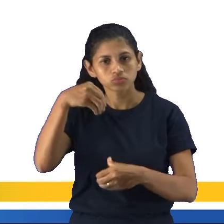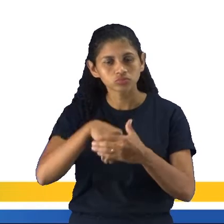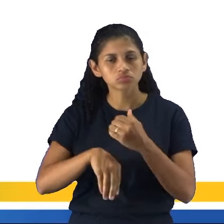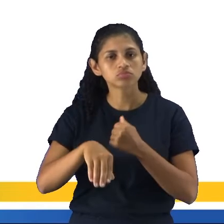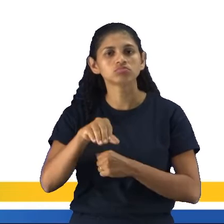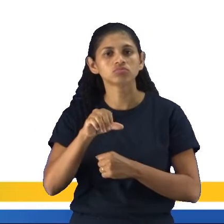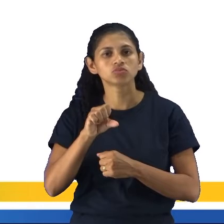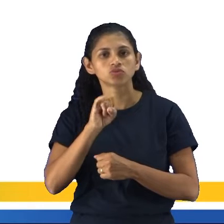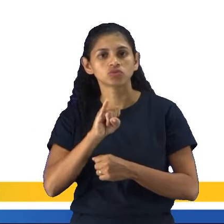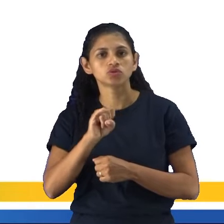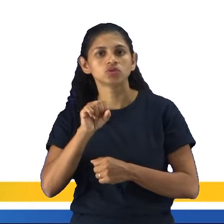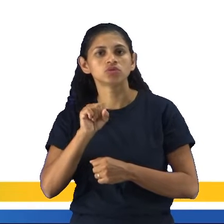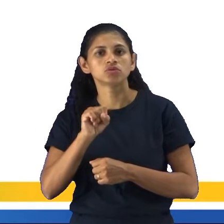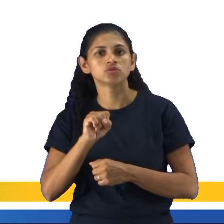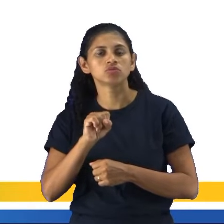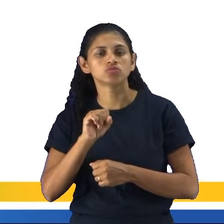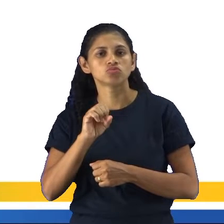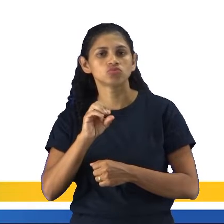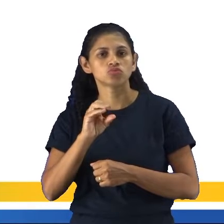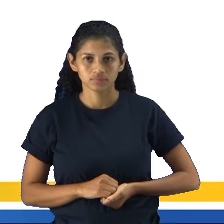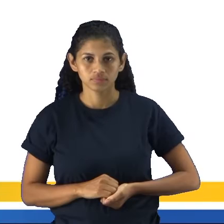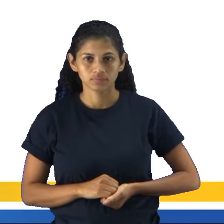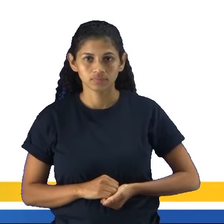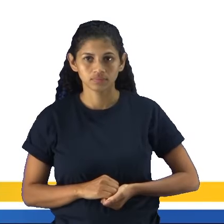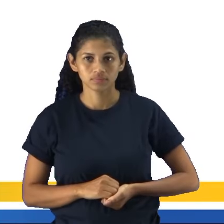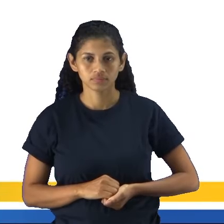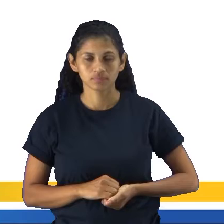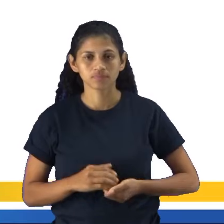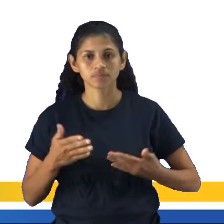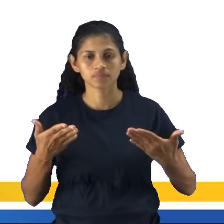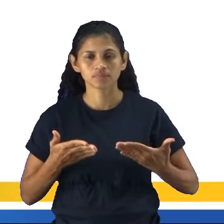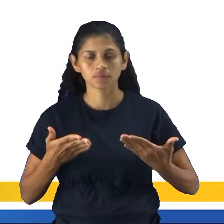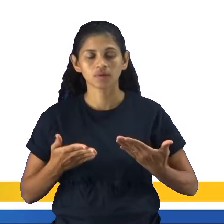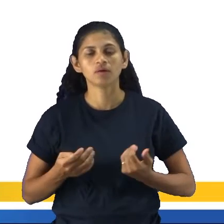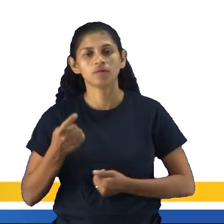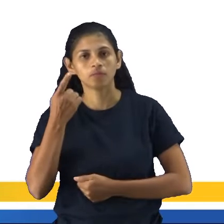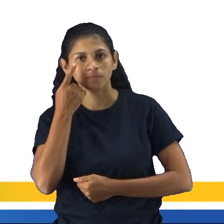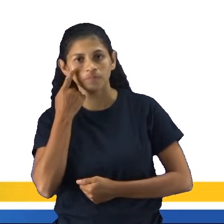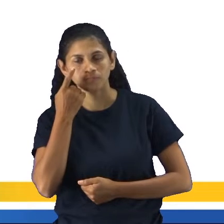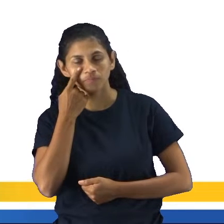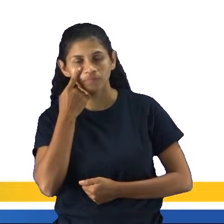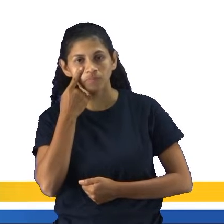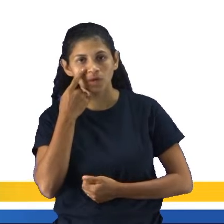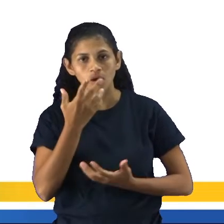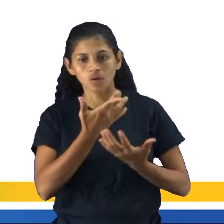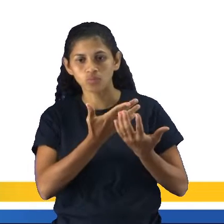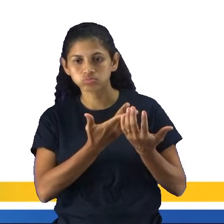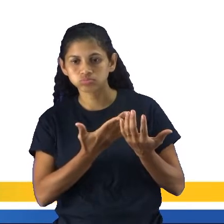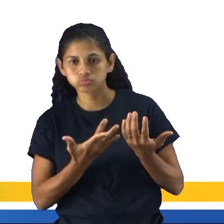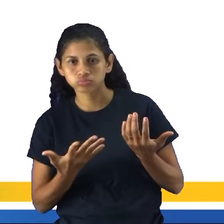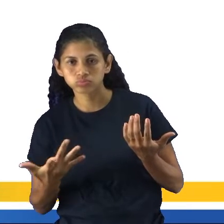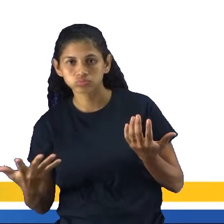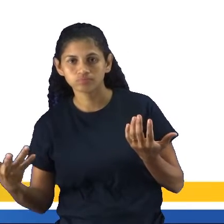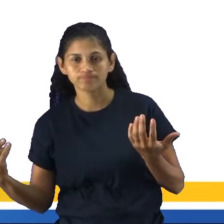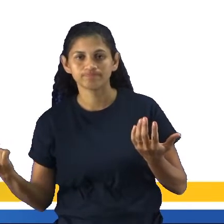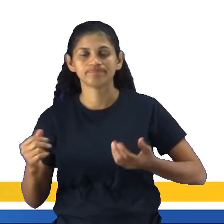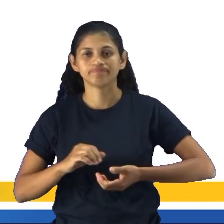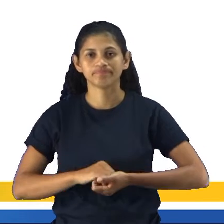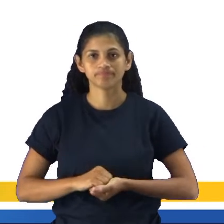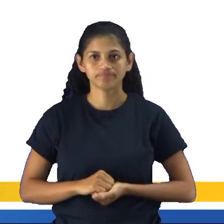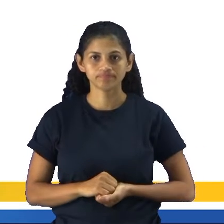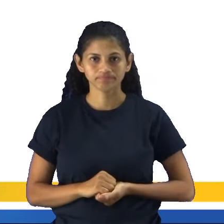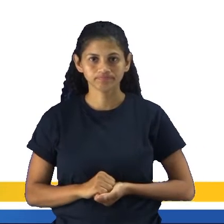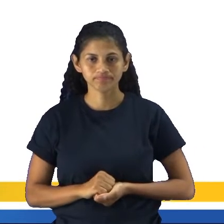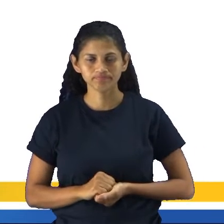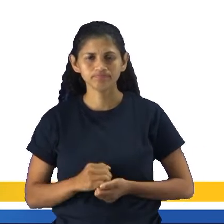isolar essa energia térmica. Agora nós vamos ver a condutibilidade elétrica. Indica